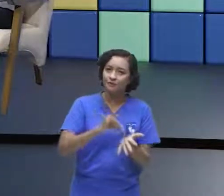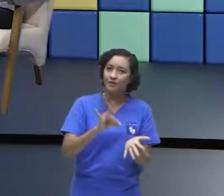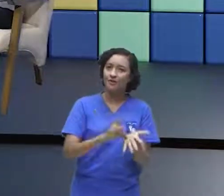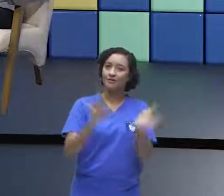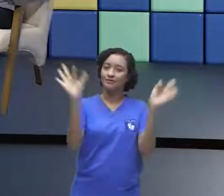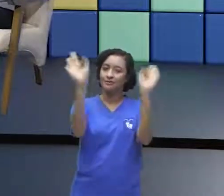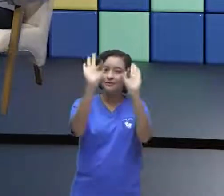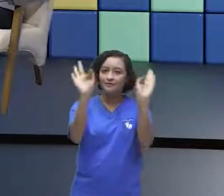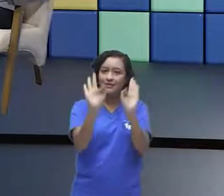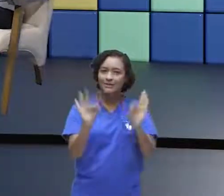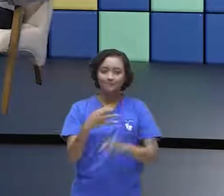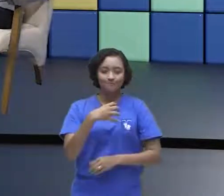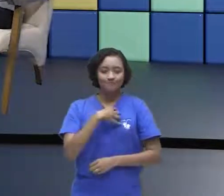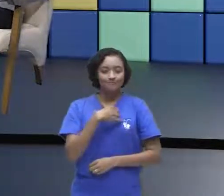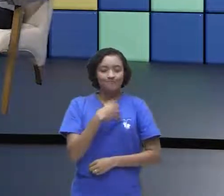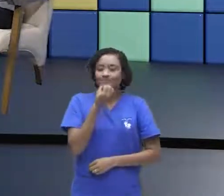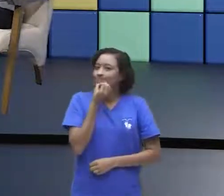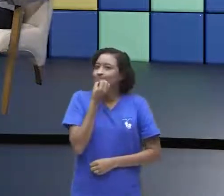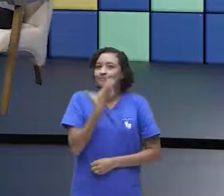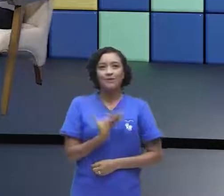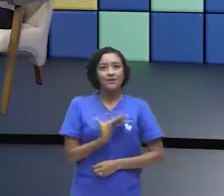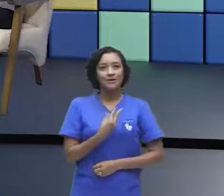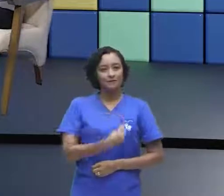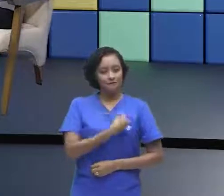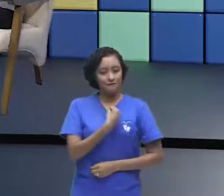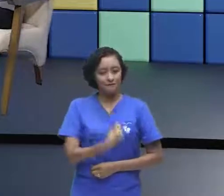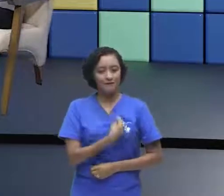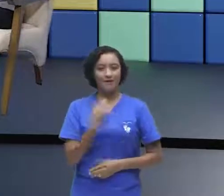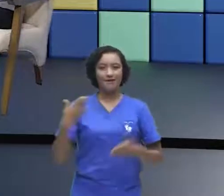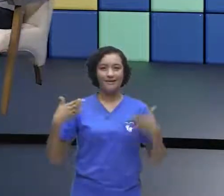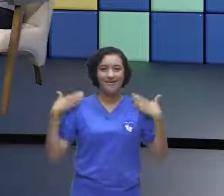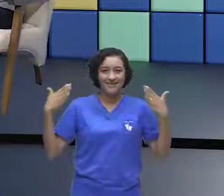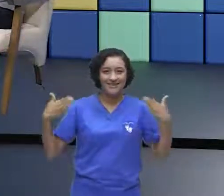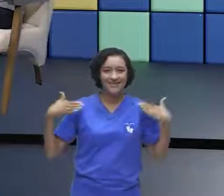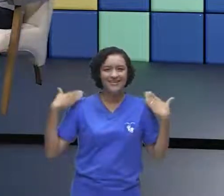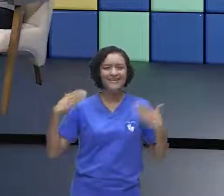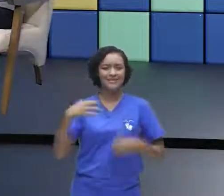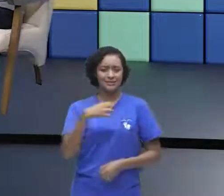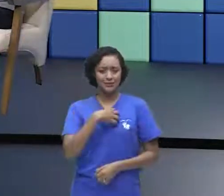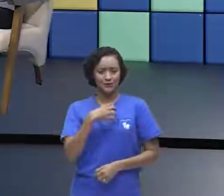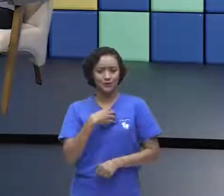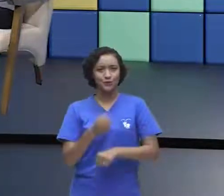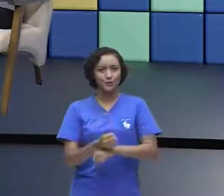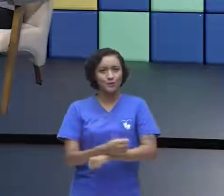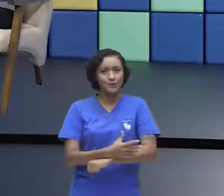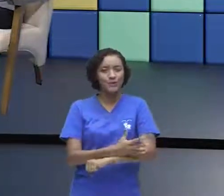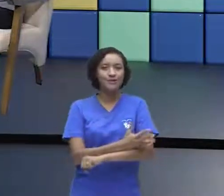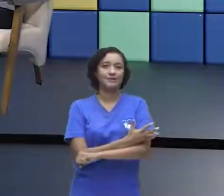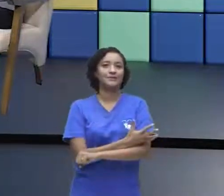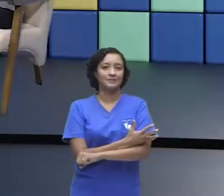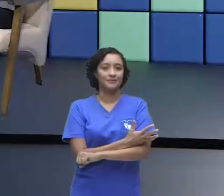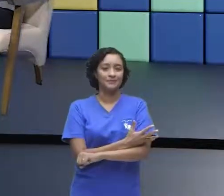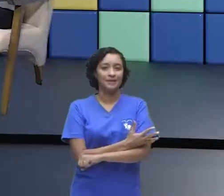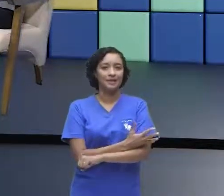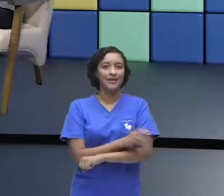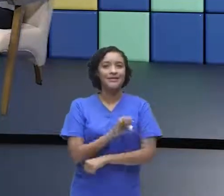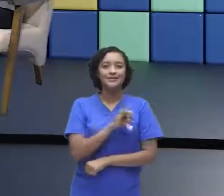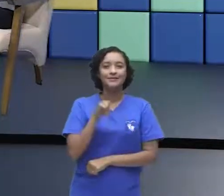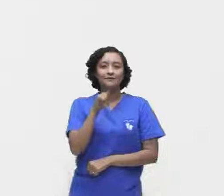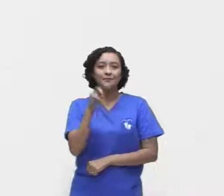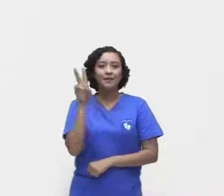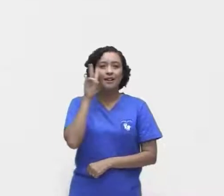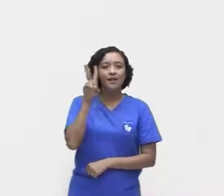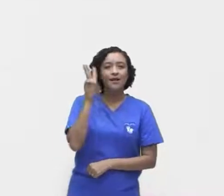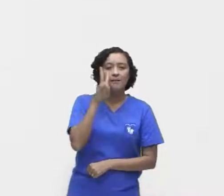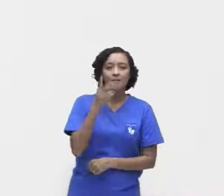naquele momento. Isso, viver aquela alegria, sentir essa emoção, né? Quando você recorda de algo que você